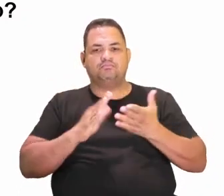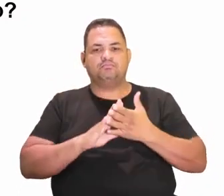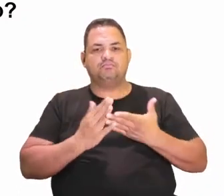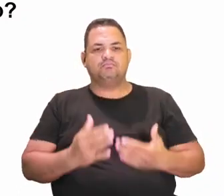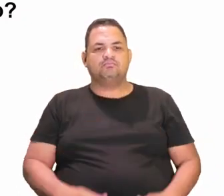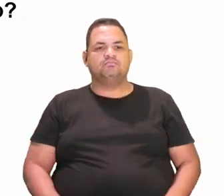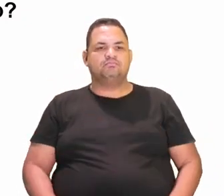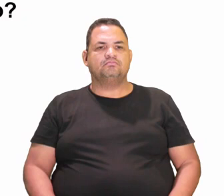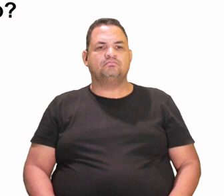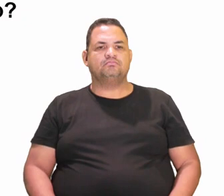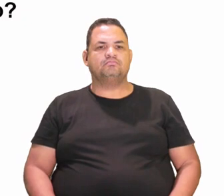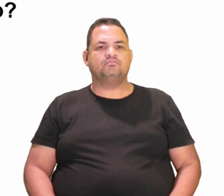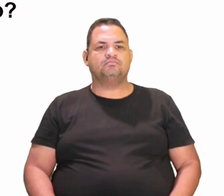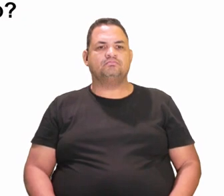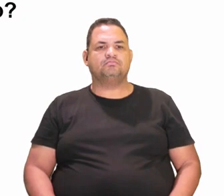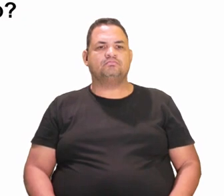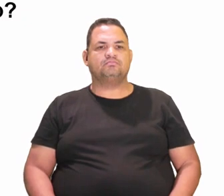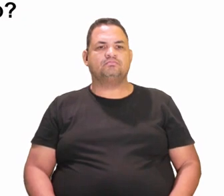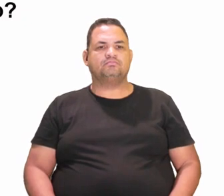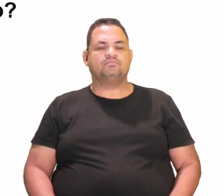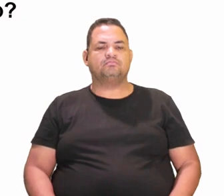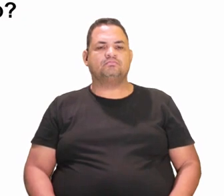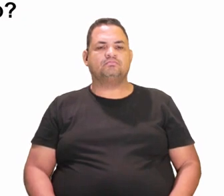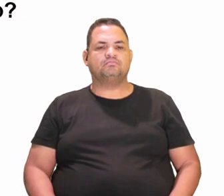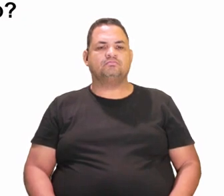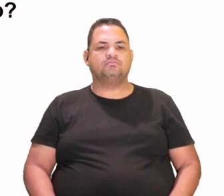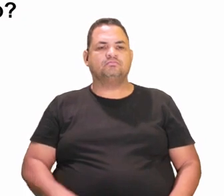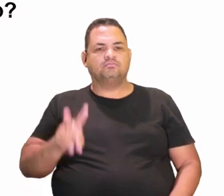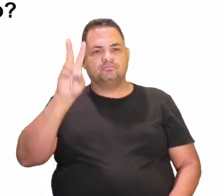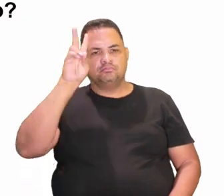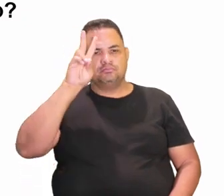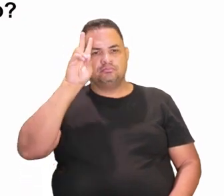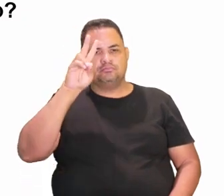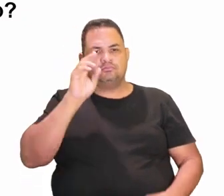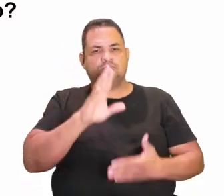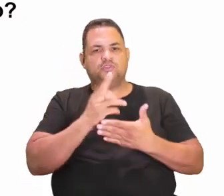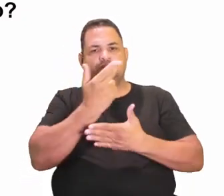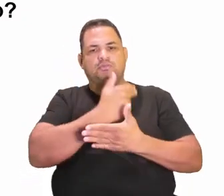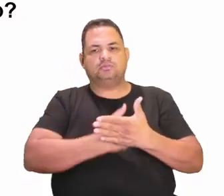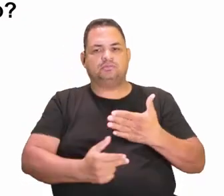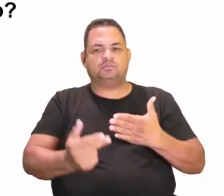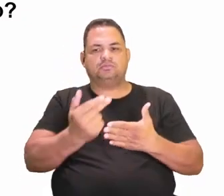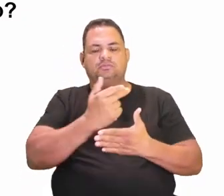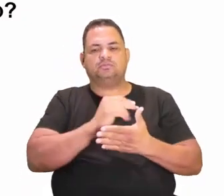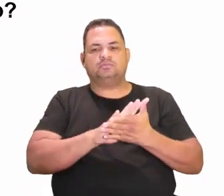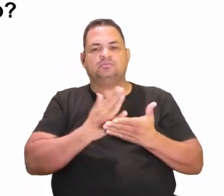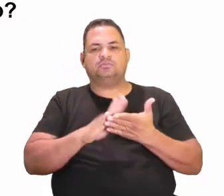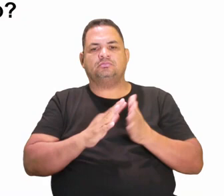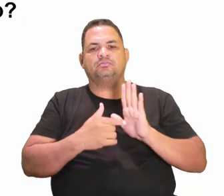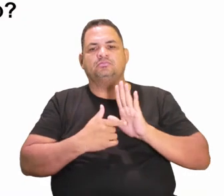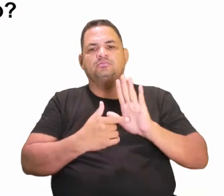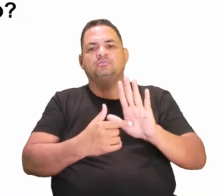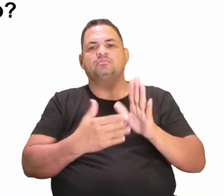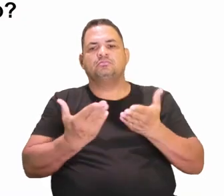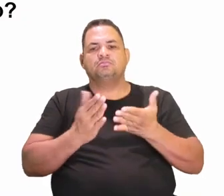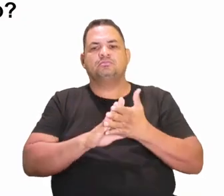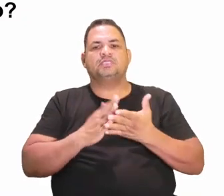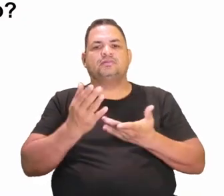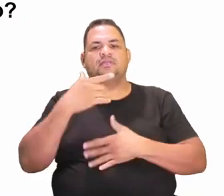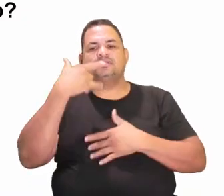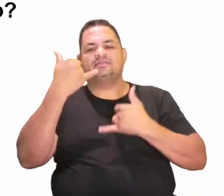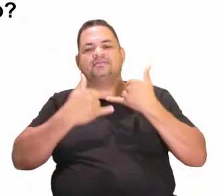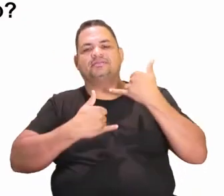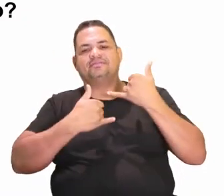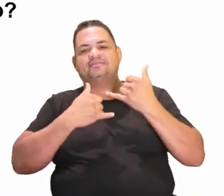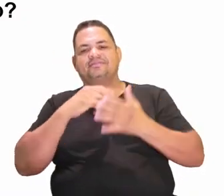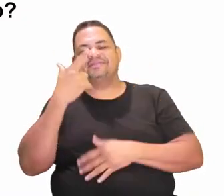comic strip or illustrated story, né? Uma história ilustrada, ela geralmente traz mesmo essa questão cômica,